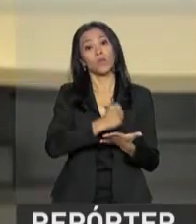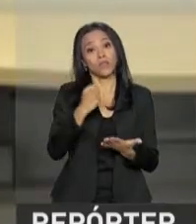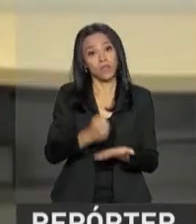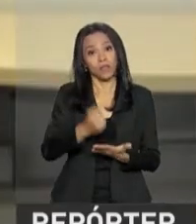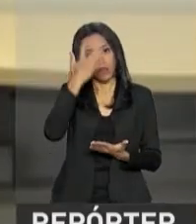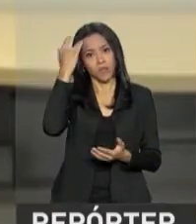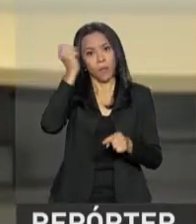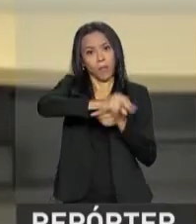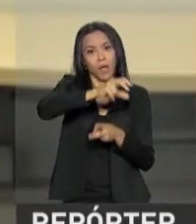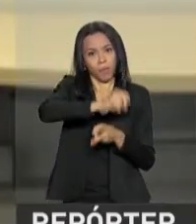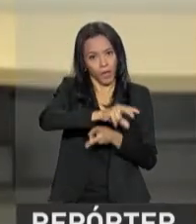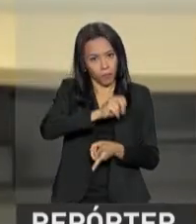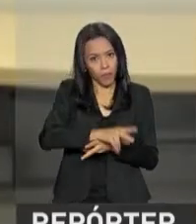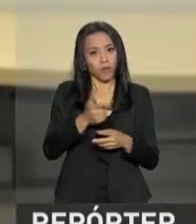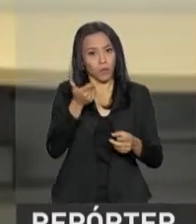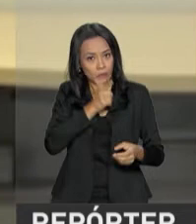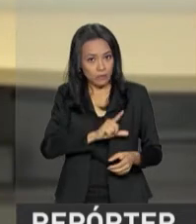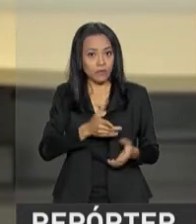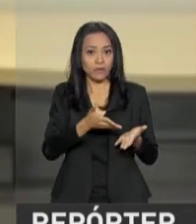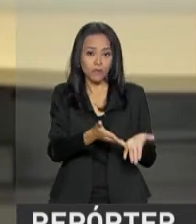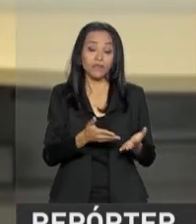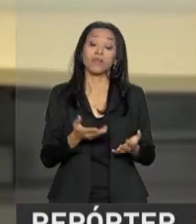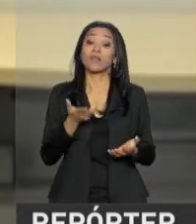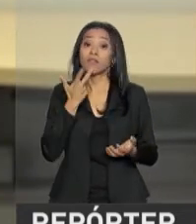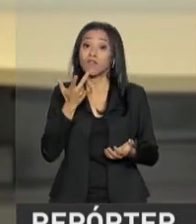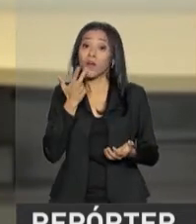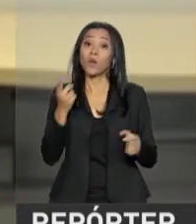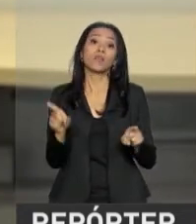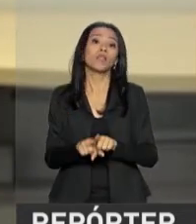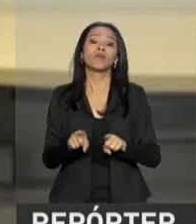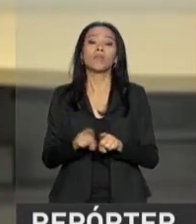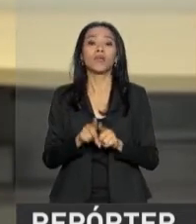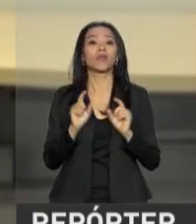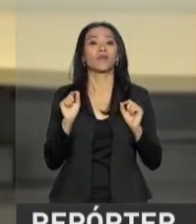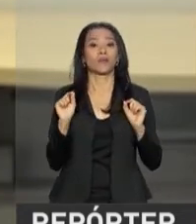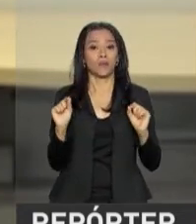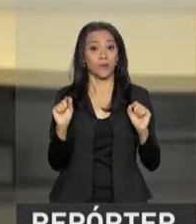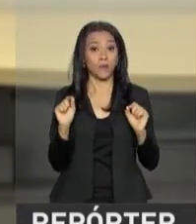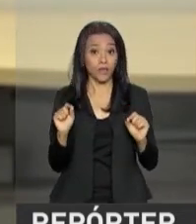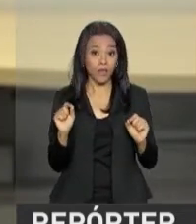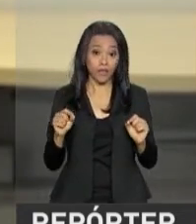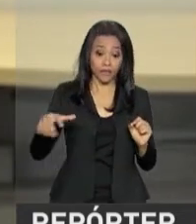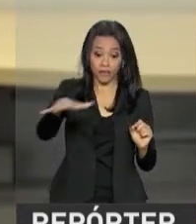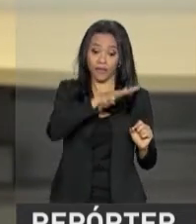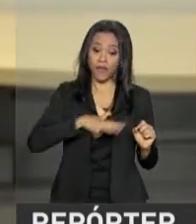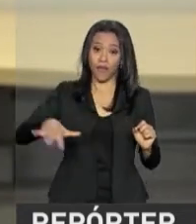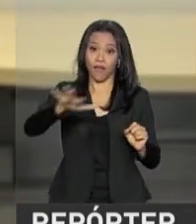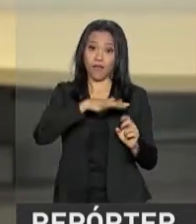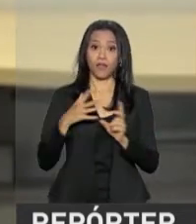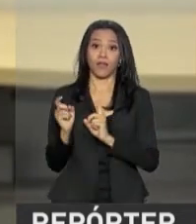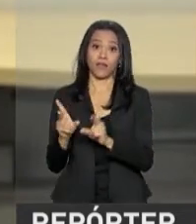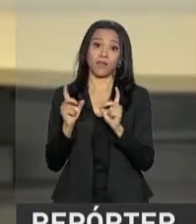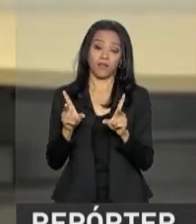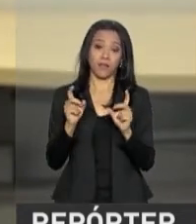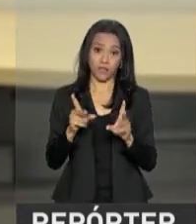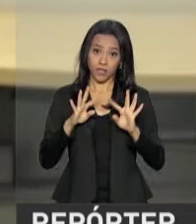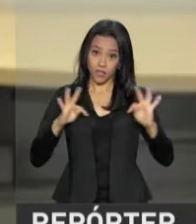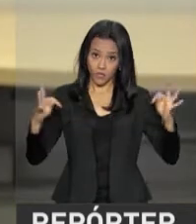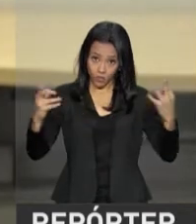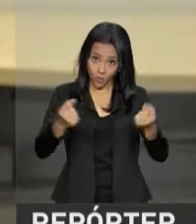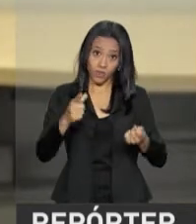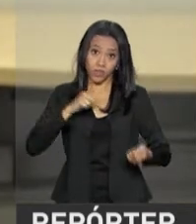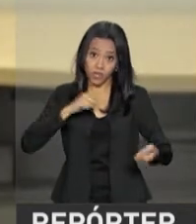falou muito da questão, evidentemente, comercial. Assim, eu acho que todos têm